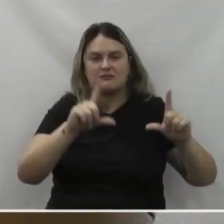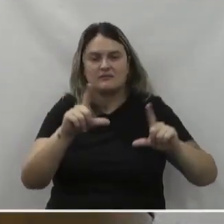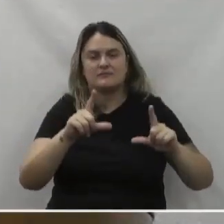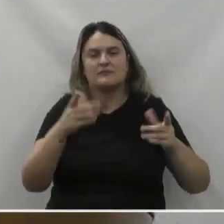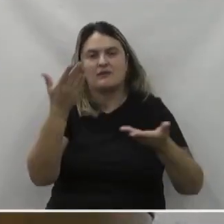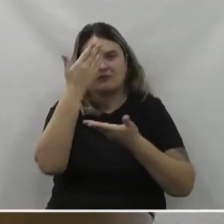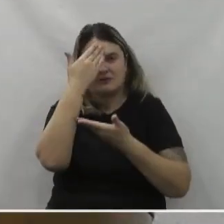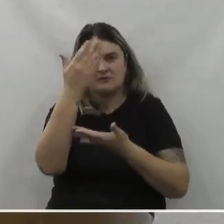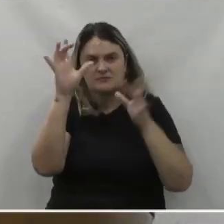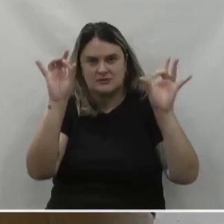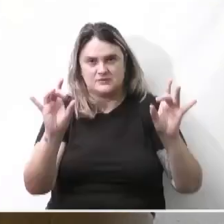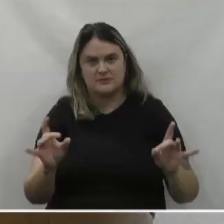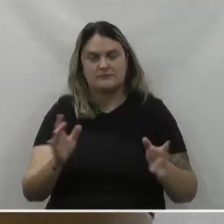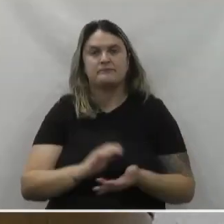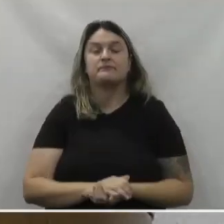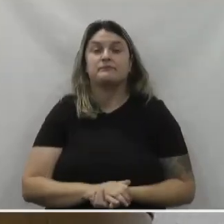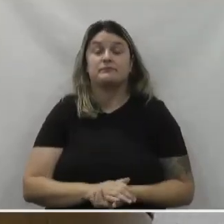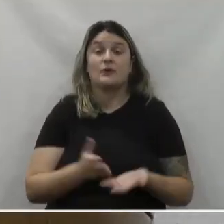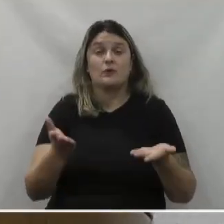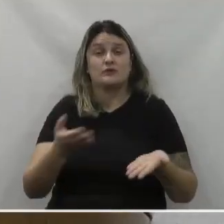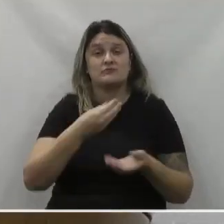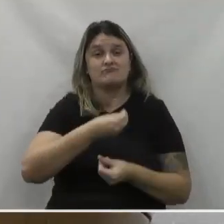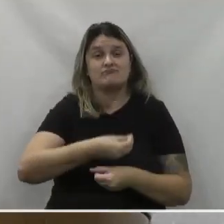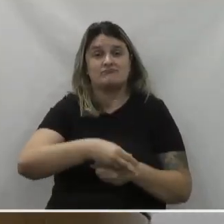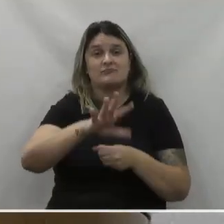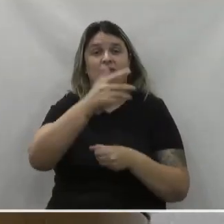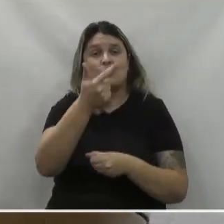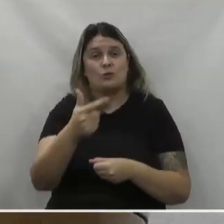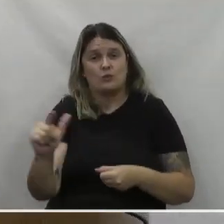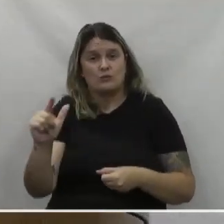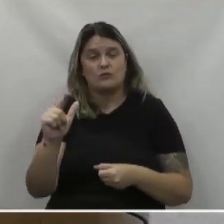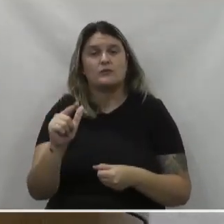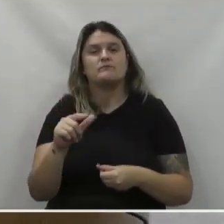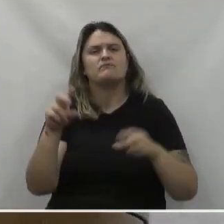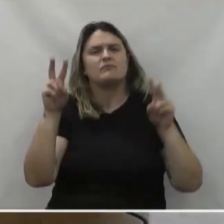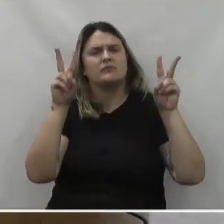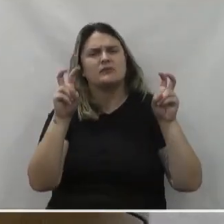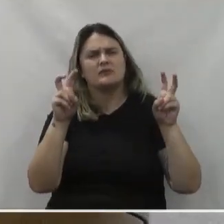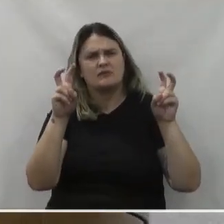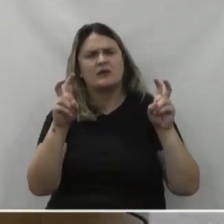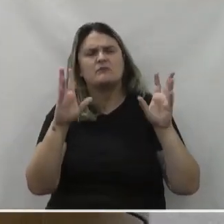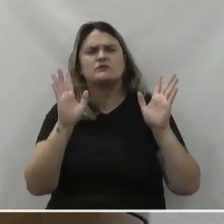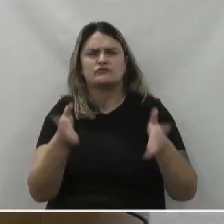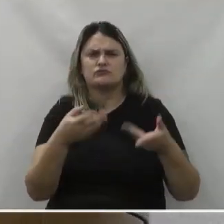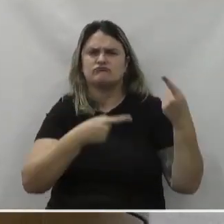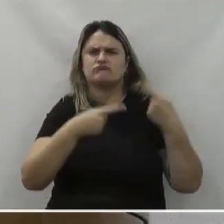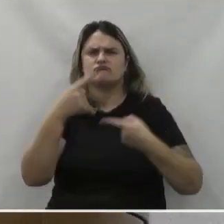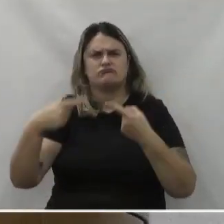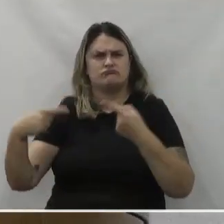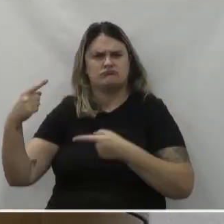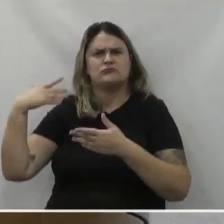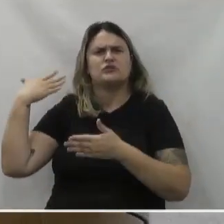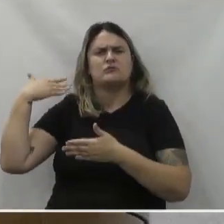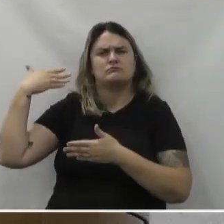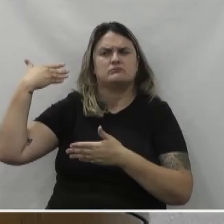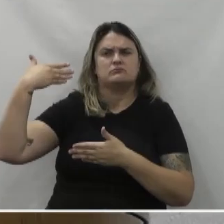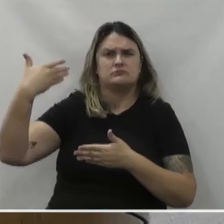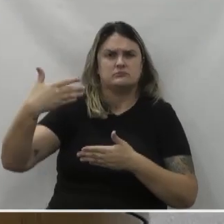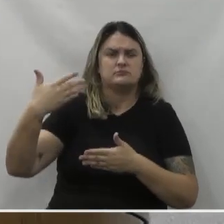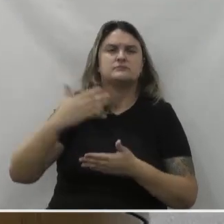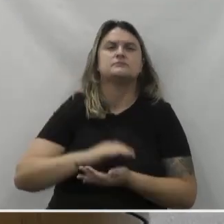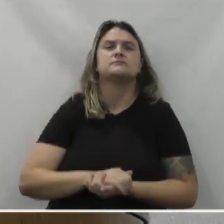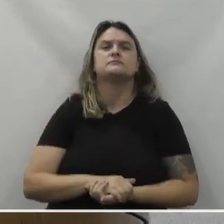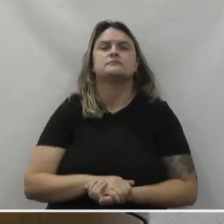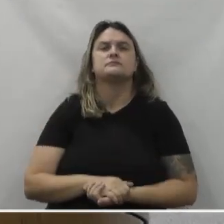dia de hoje. Trago a público novamente um assunto já debatido durante muitas vezes aqui